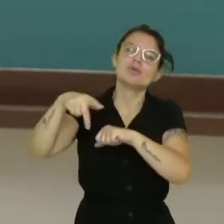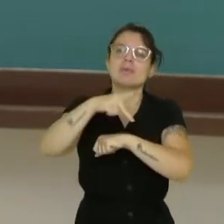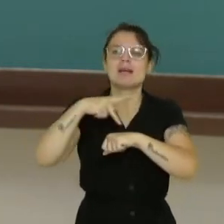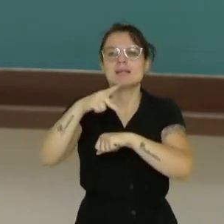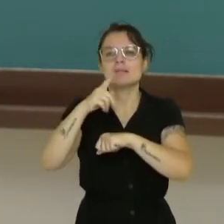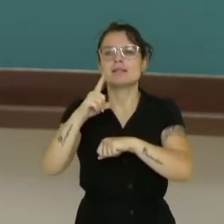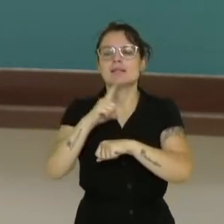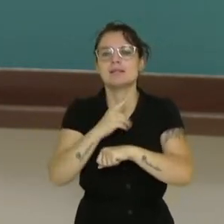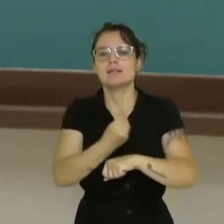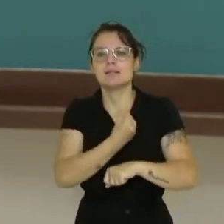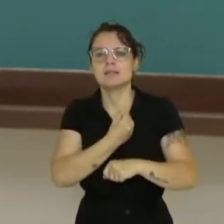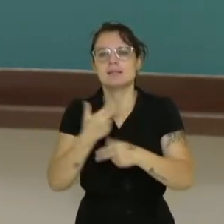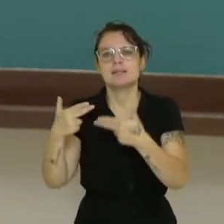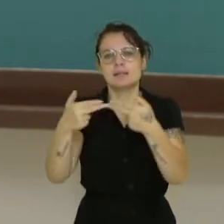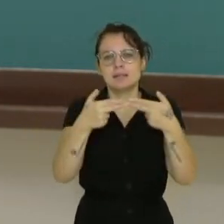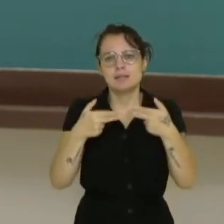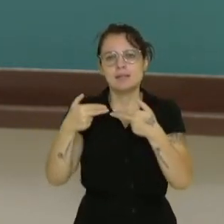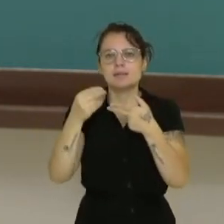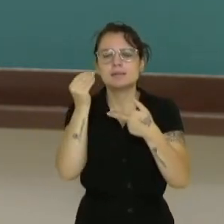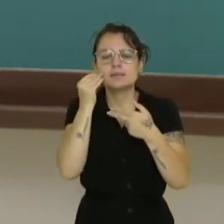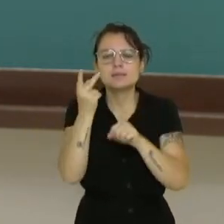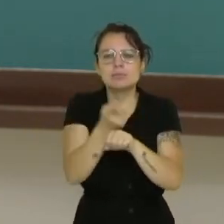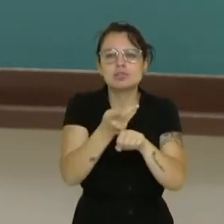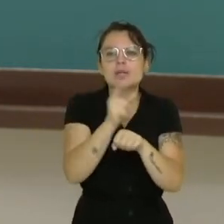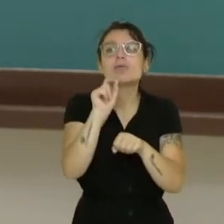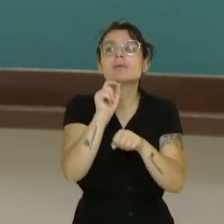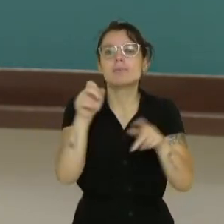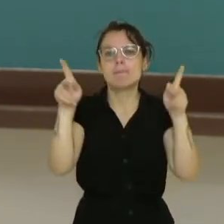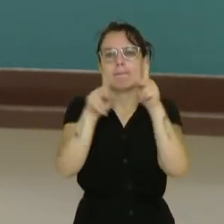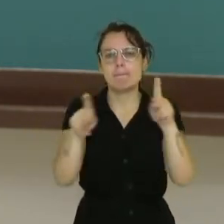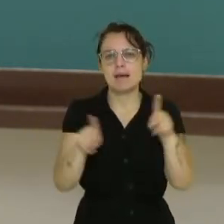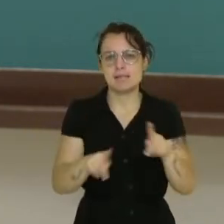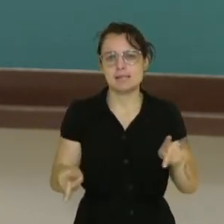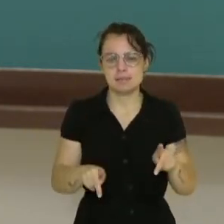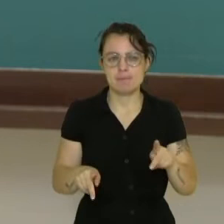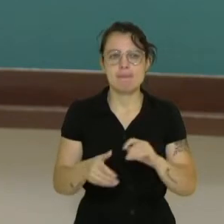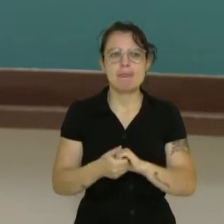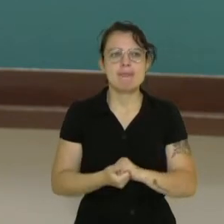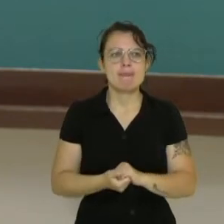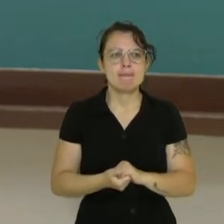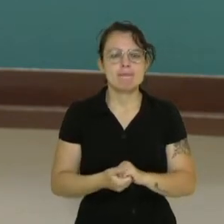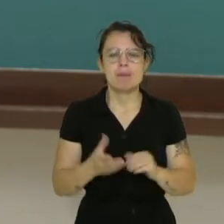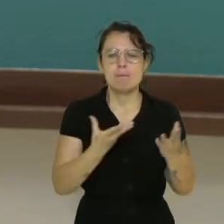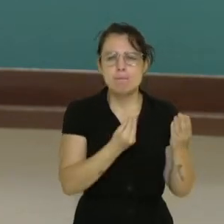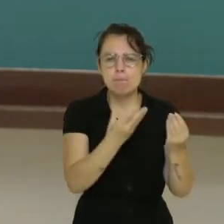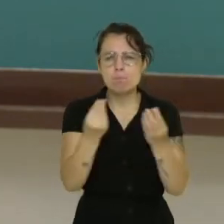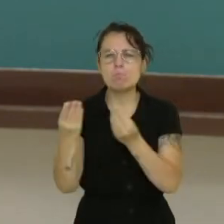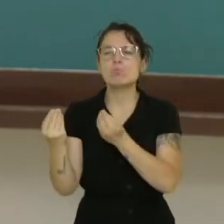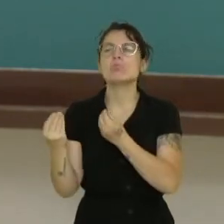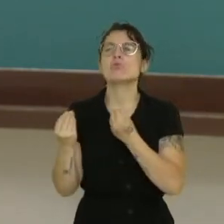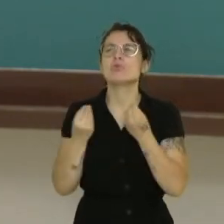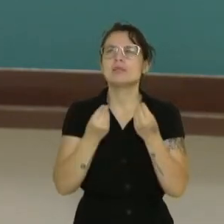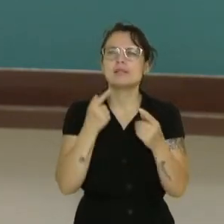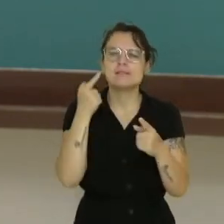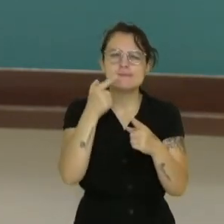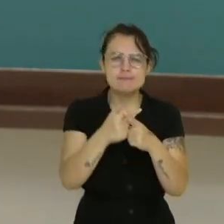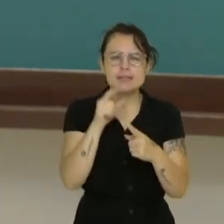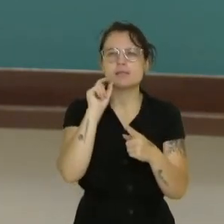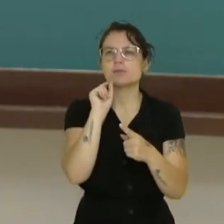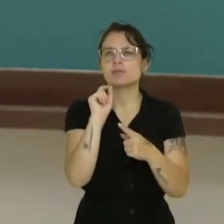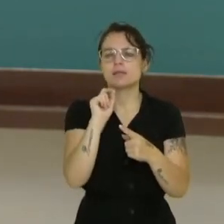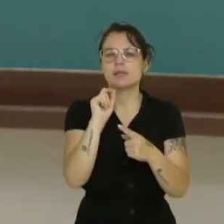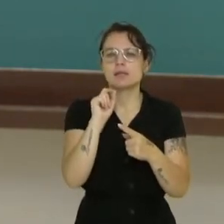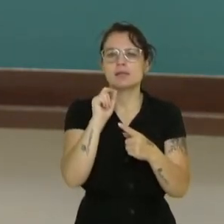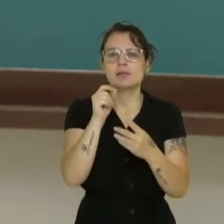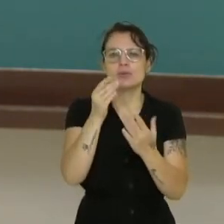guerras, visando buscar a paz. E muitas vezes, nesse intervalo do fim da Segunda